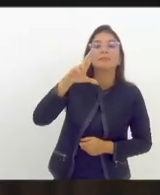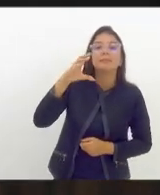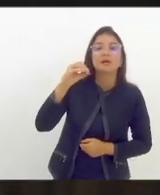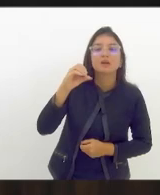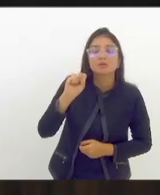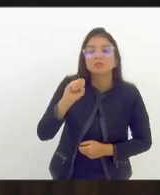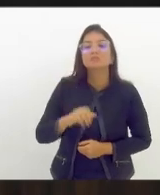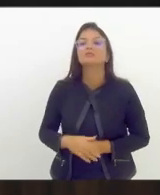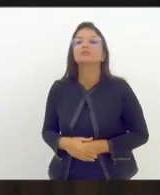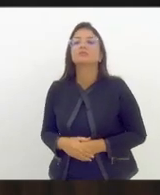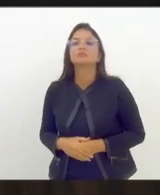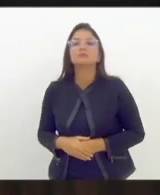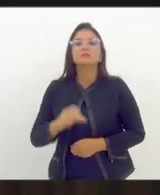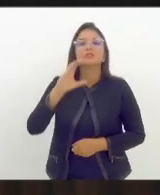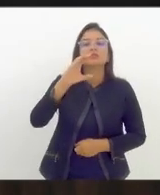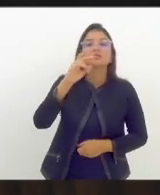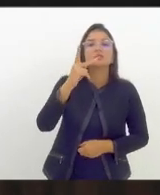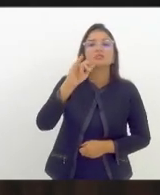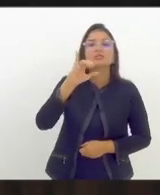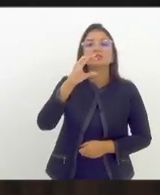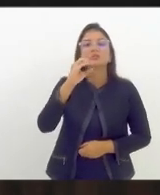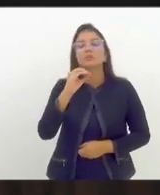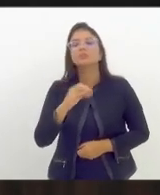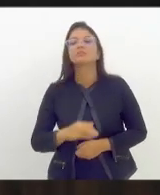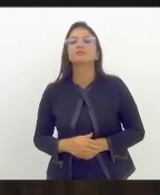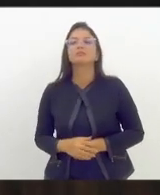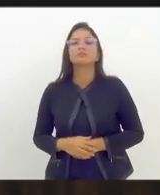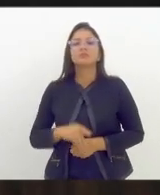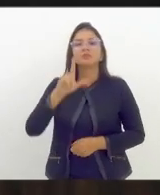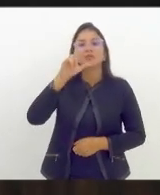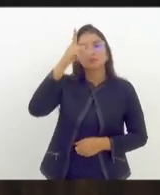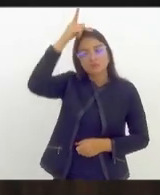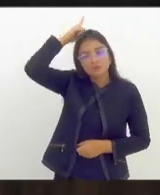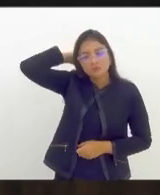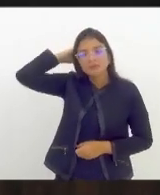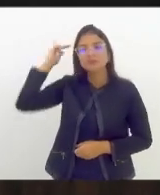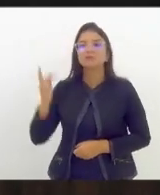deputado Chico Machado, deputado Luiz Paulo,